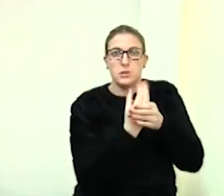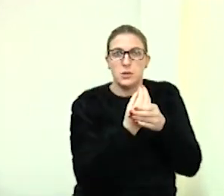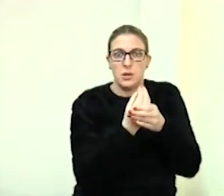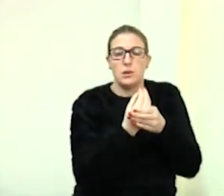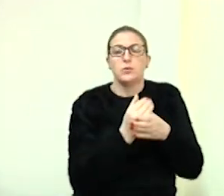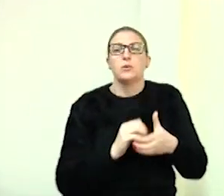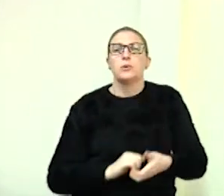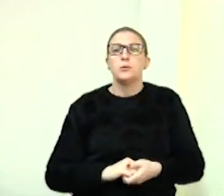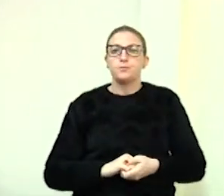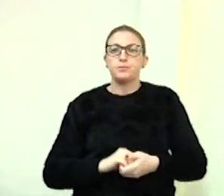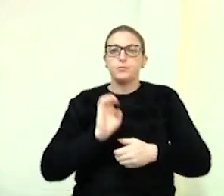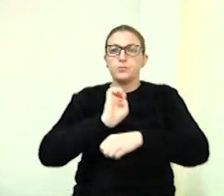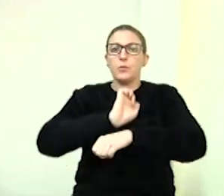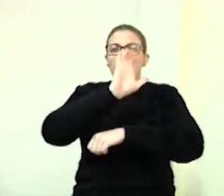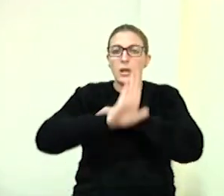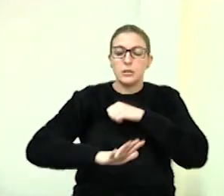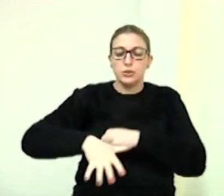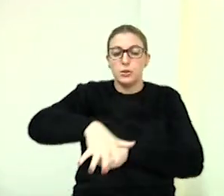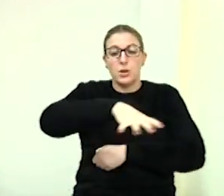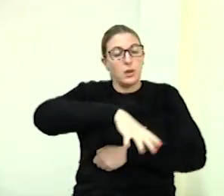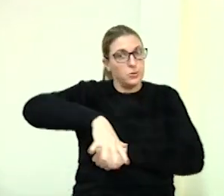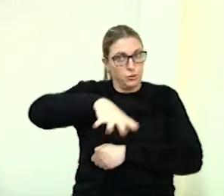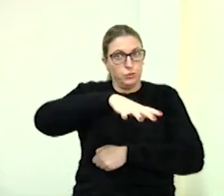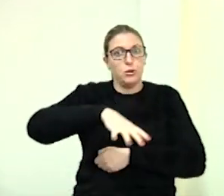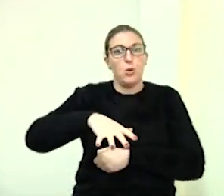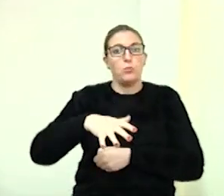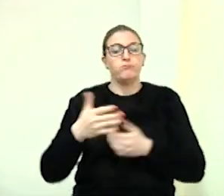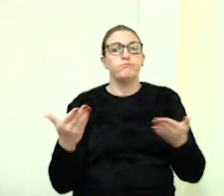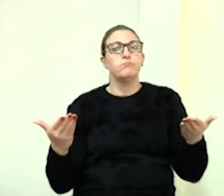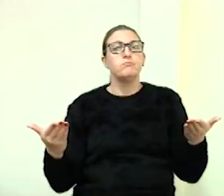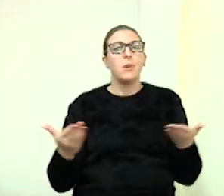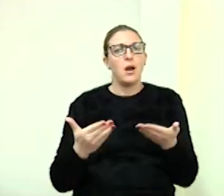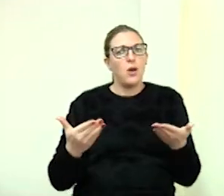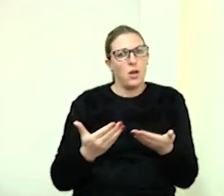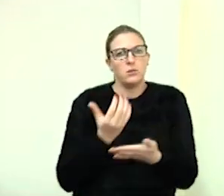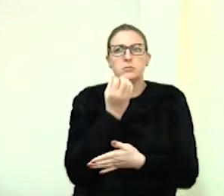Erechim e região estão em uma situação privilegiada